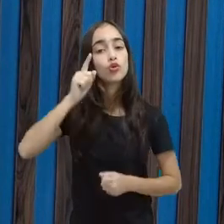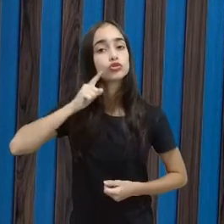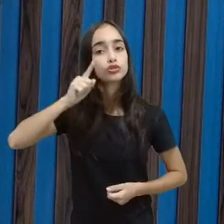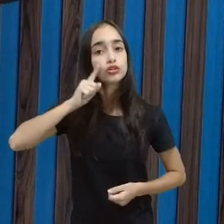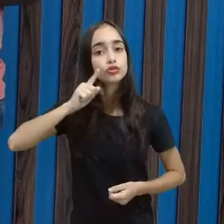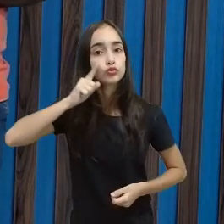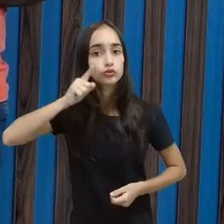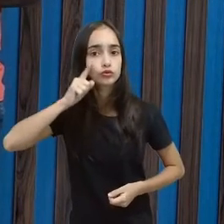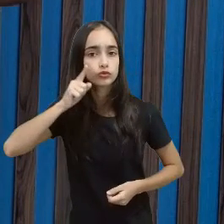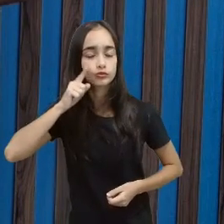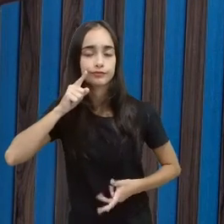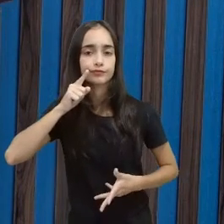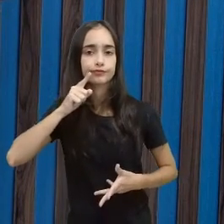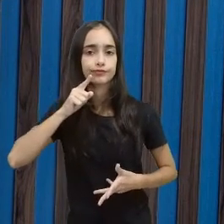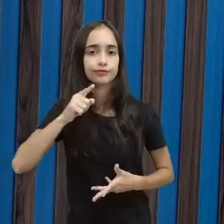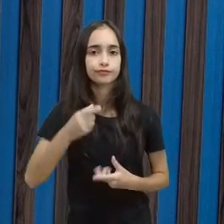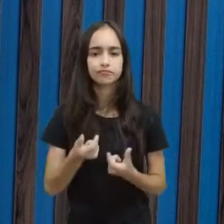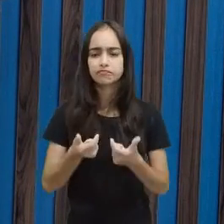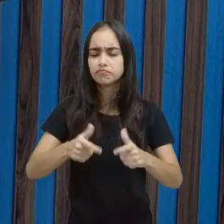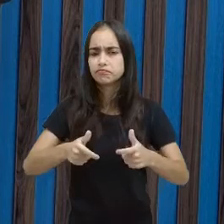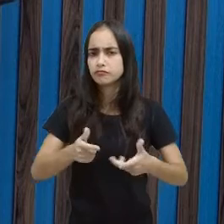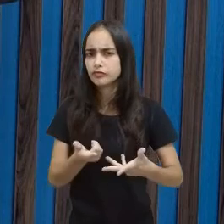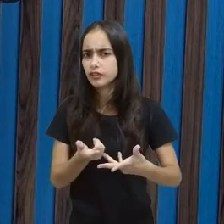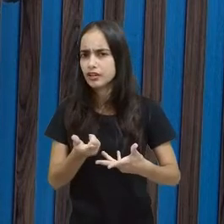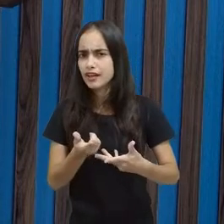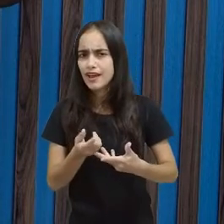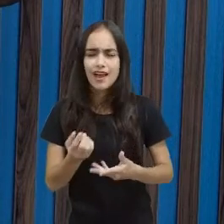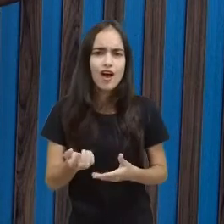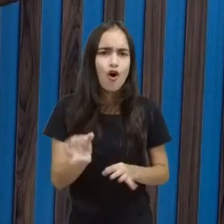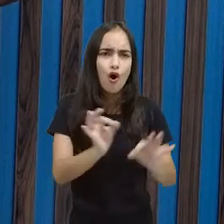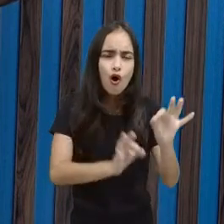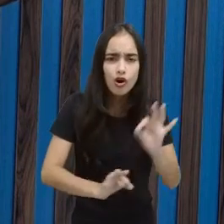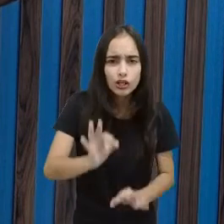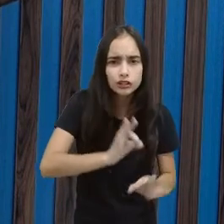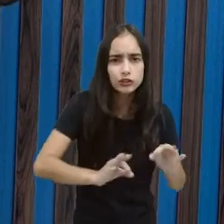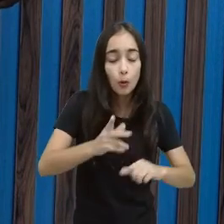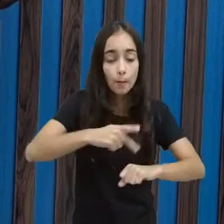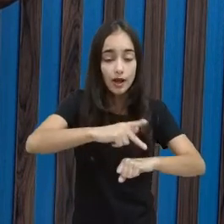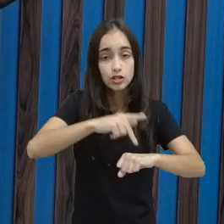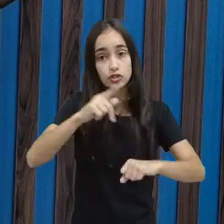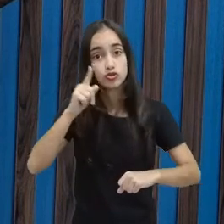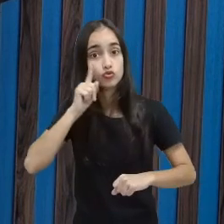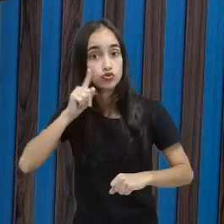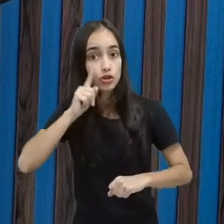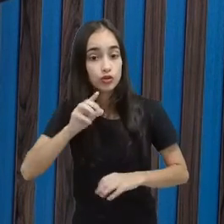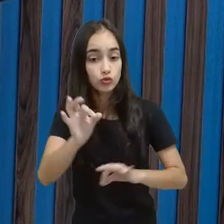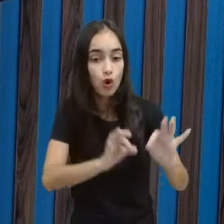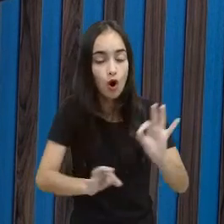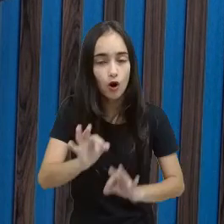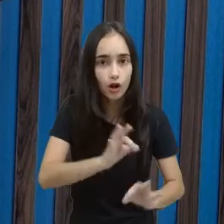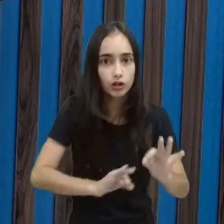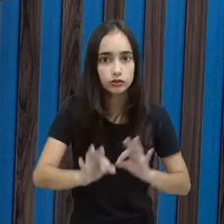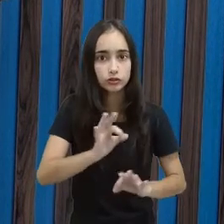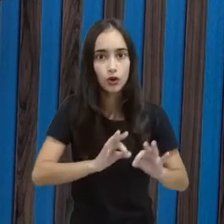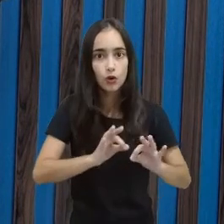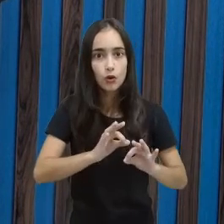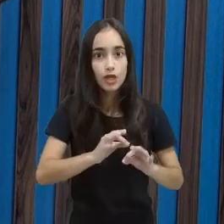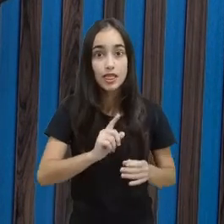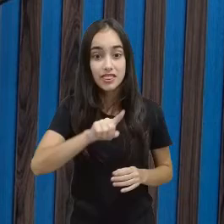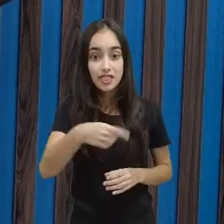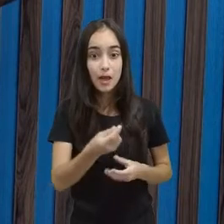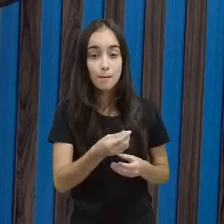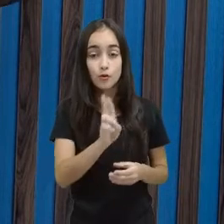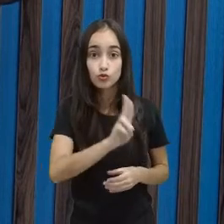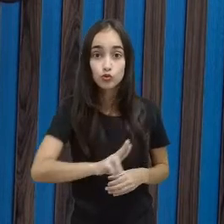Estados Unidos ele planejou ali pegar todo o seu arsenal nuclear na época, né, e despejar sobre a União